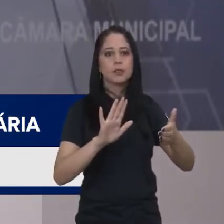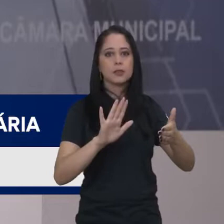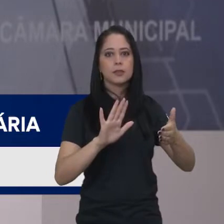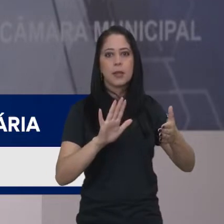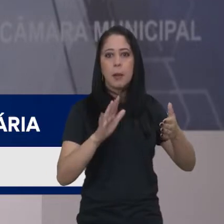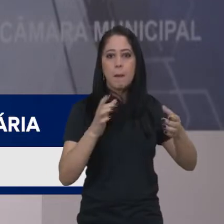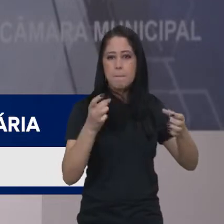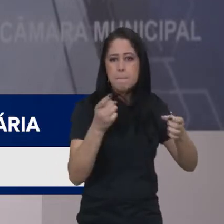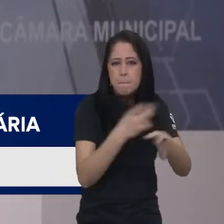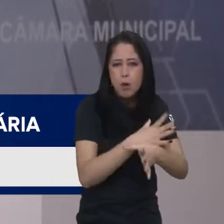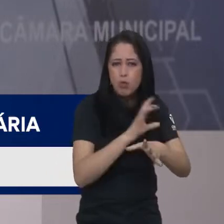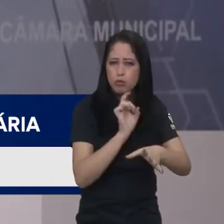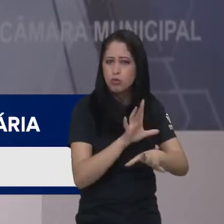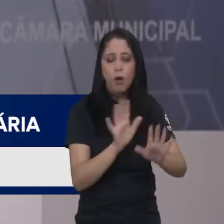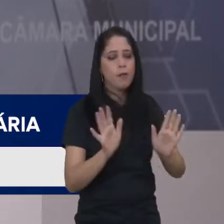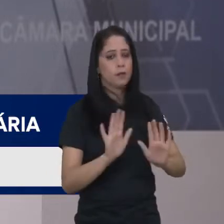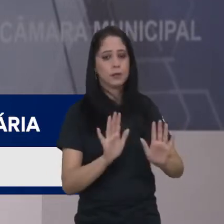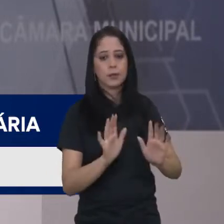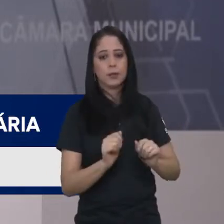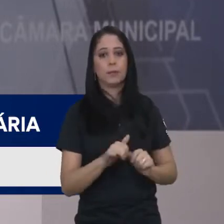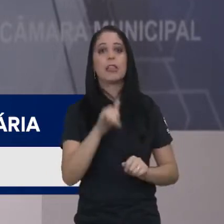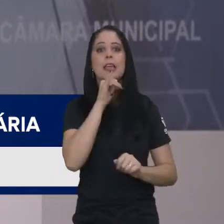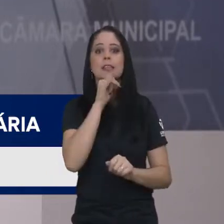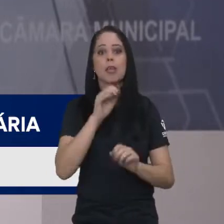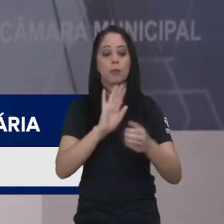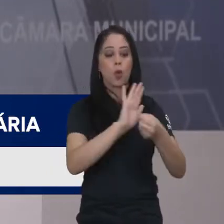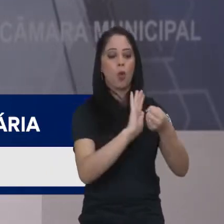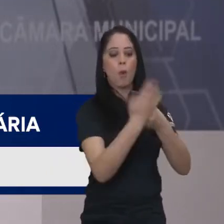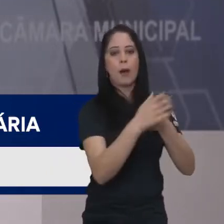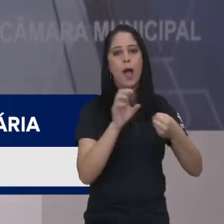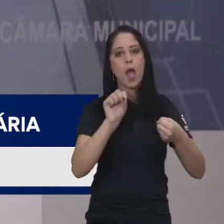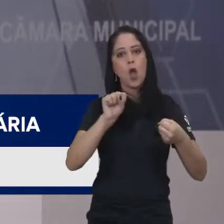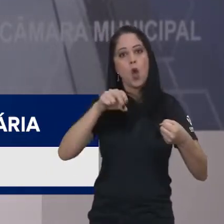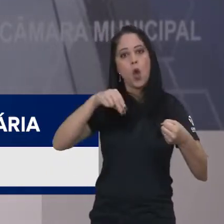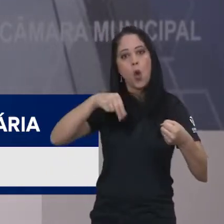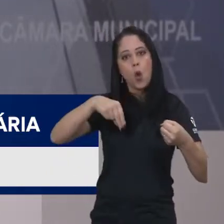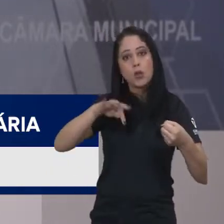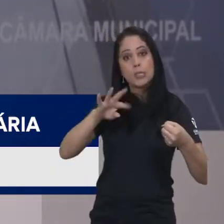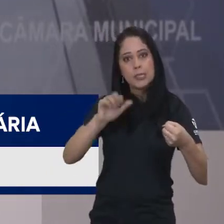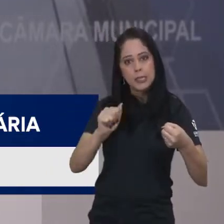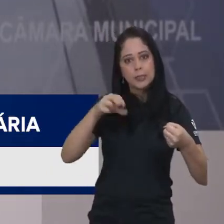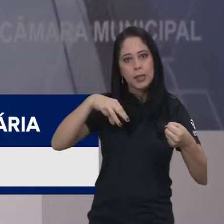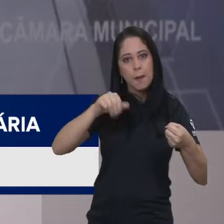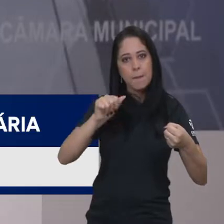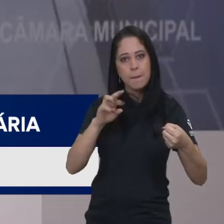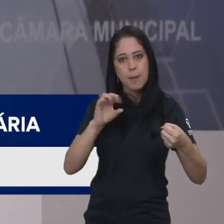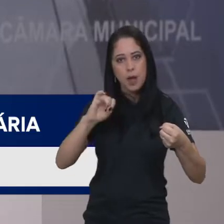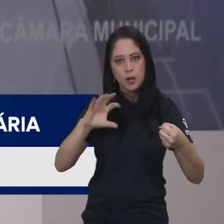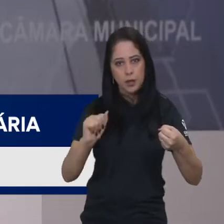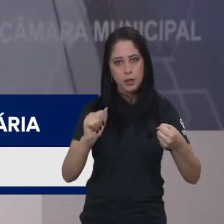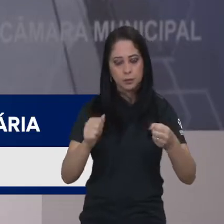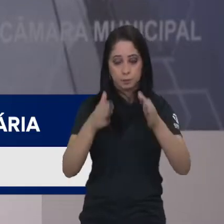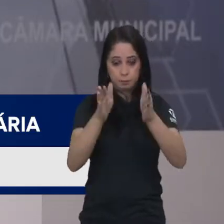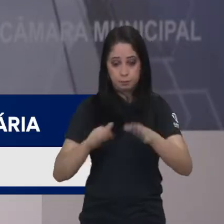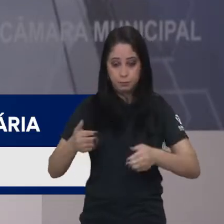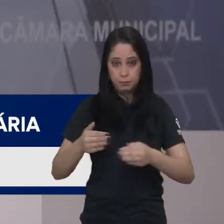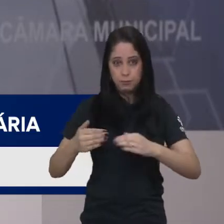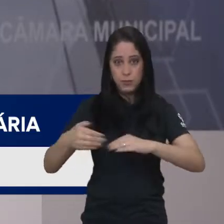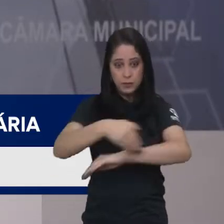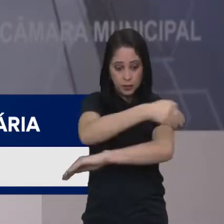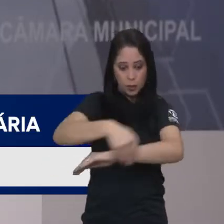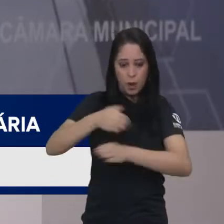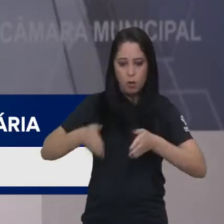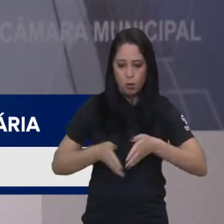não é tudo. Ele não basta. E a gente fica em situações como o bairro, por exemplo, Santa Maria. Você tem um lado da rua regularizado e o outro lado não regularizado.